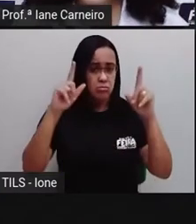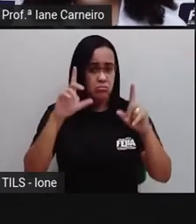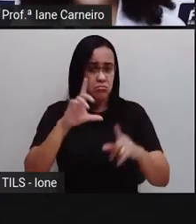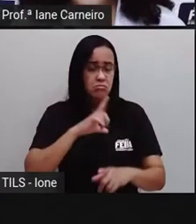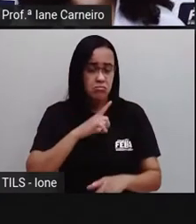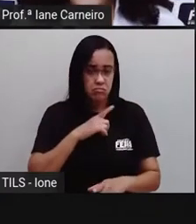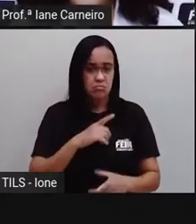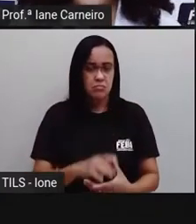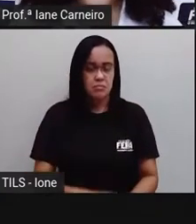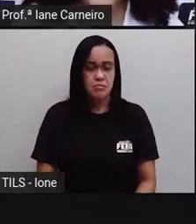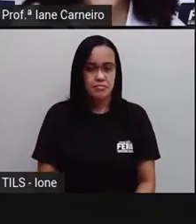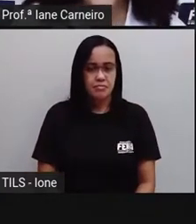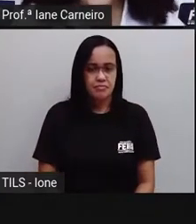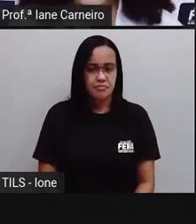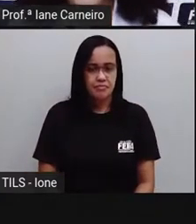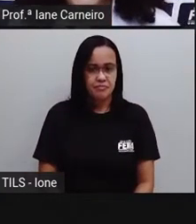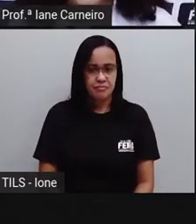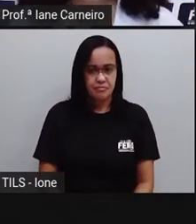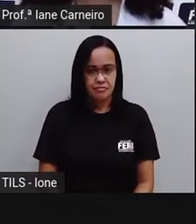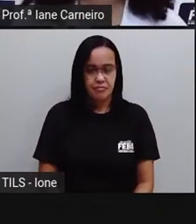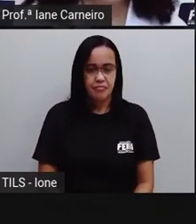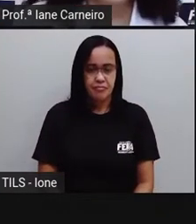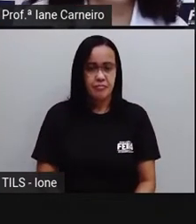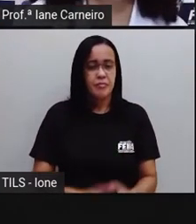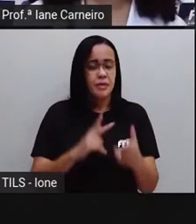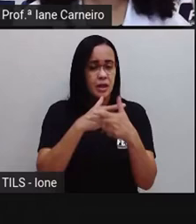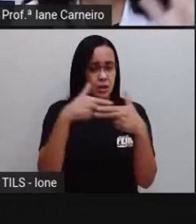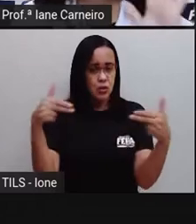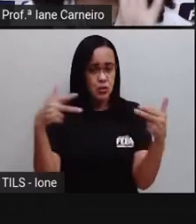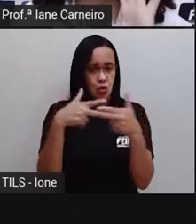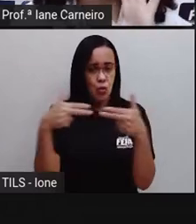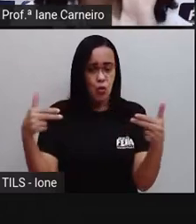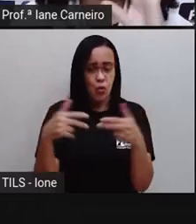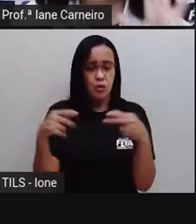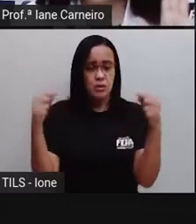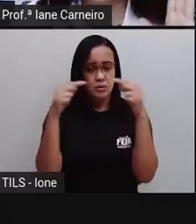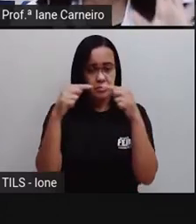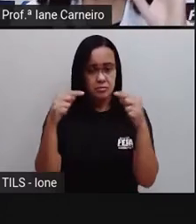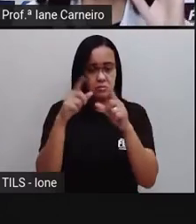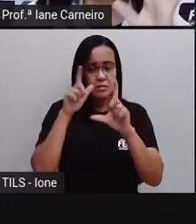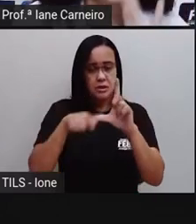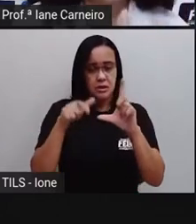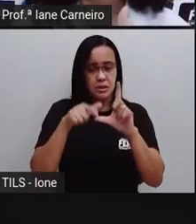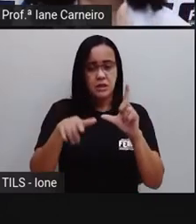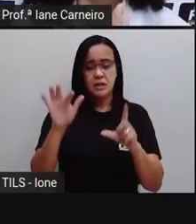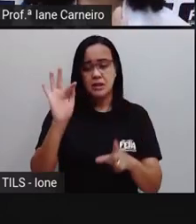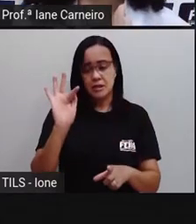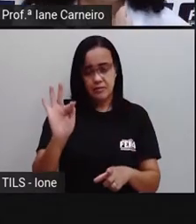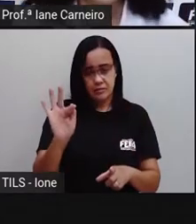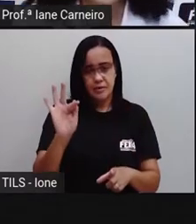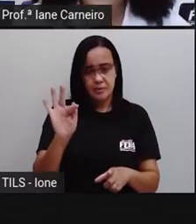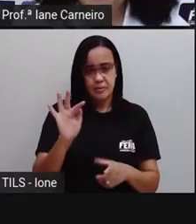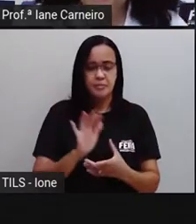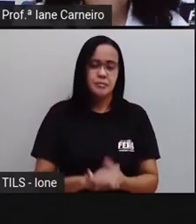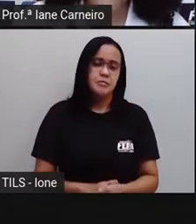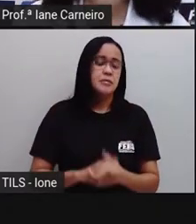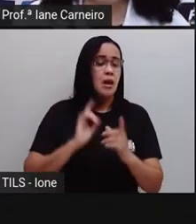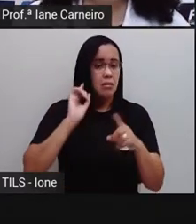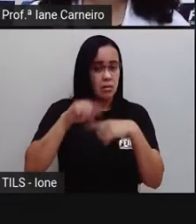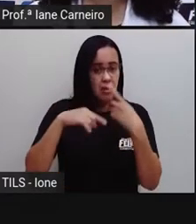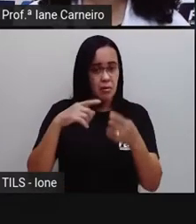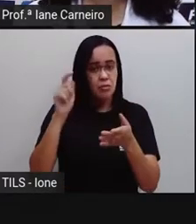tô aqui são as coisas né flor folhinha farofa né E a gente vai escrever nesse instante essas palavras tá